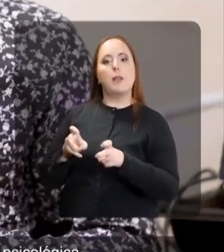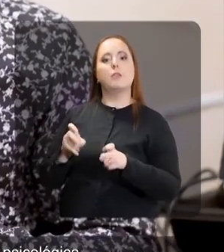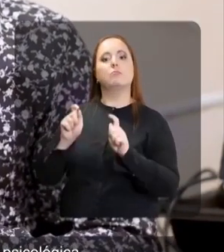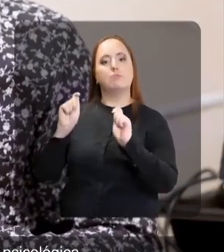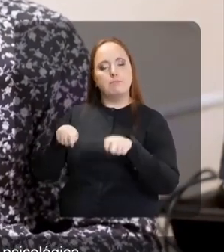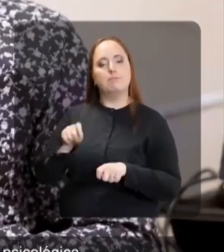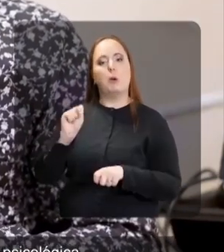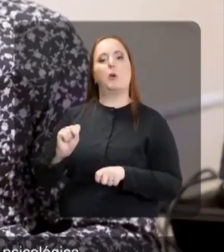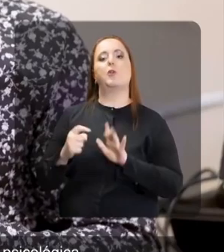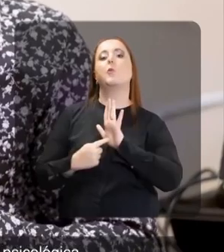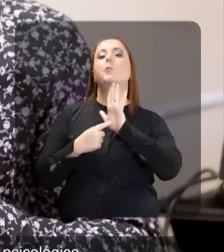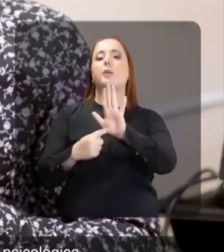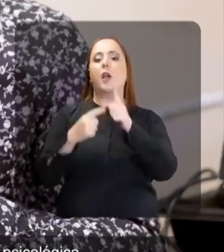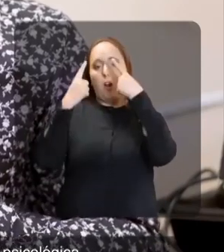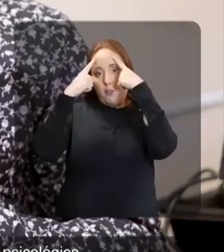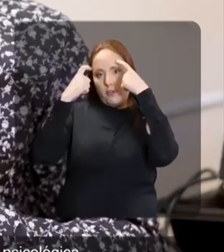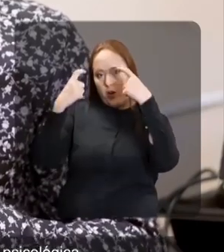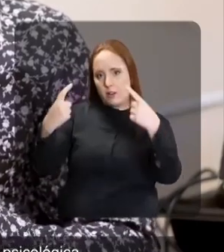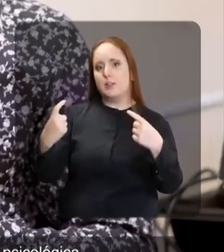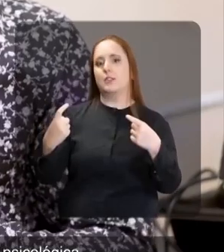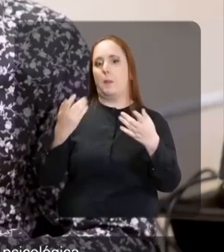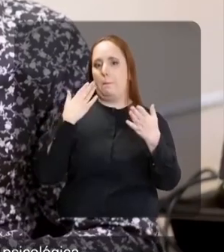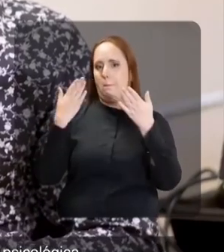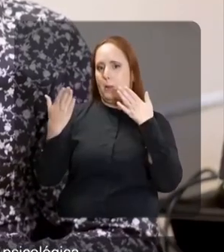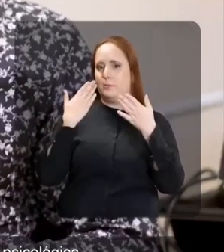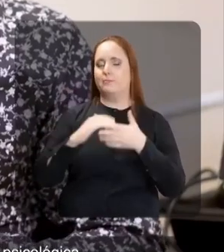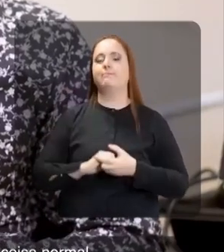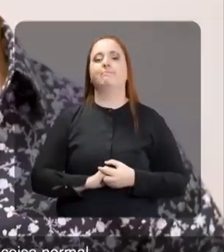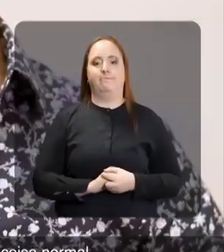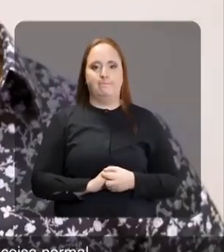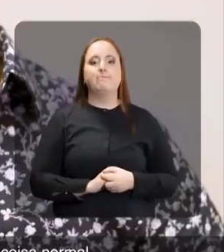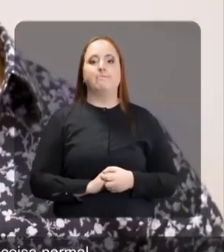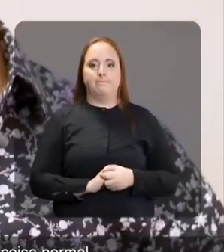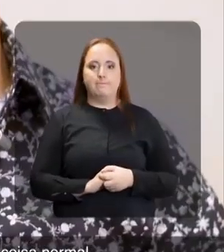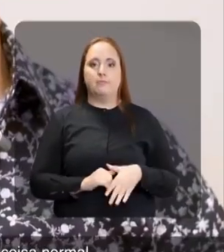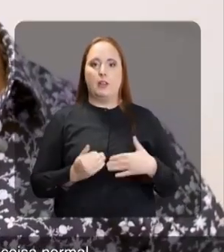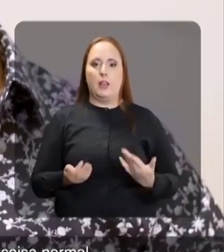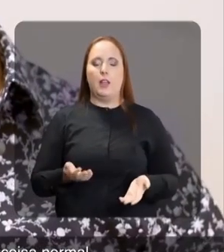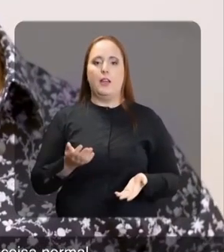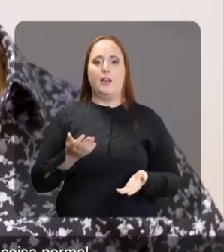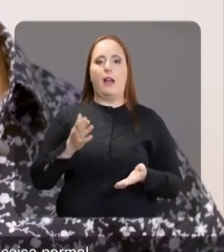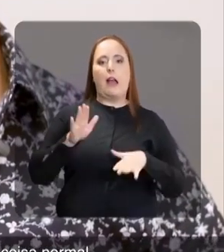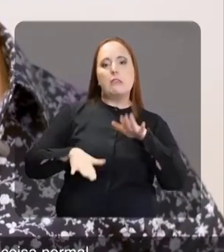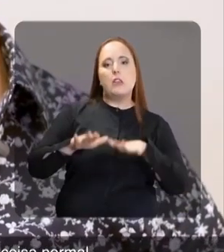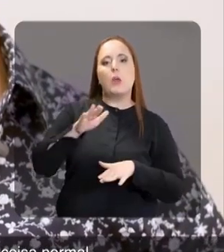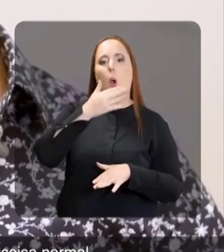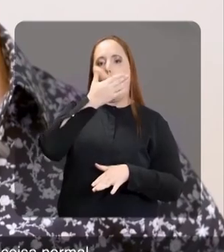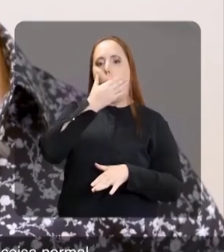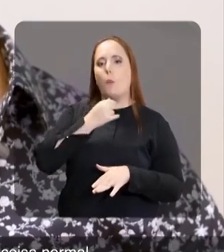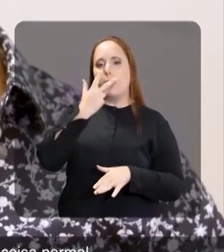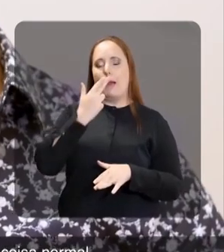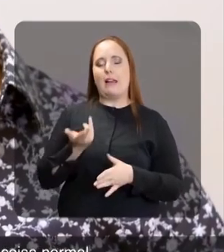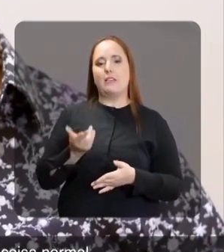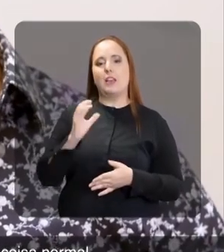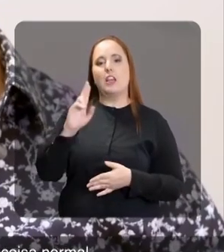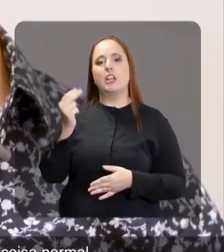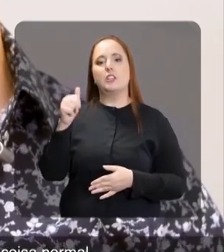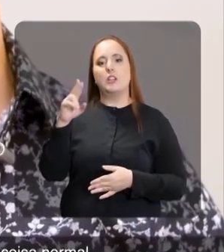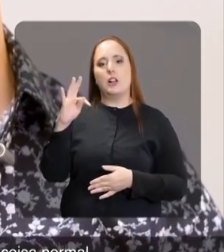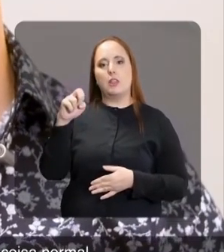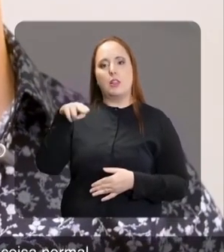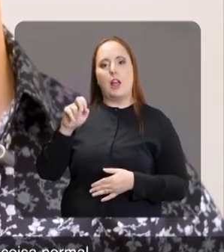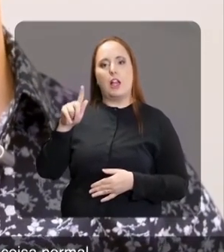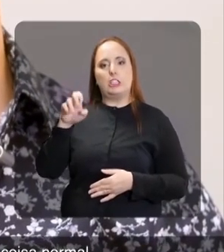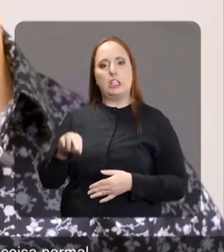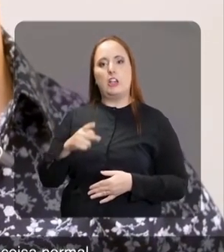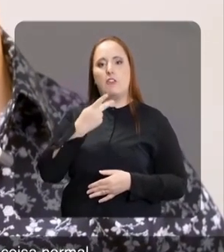esse pode ser um tipo de violência psicológica. Apesar desse tipo de chantagem ser comum, ele não